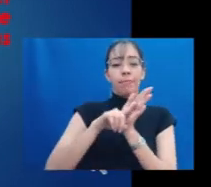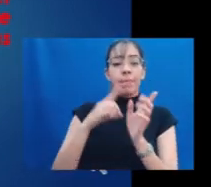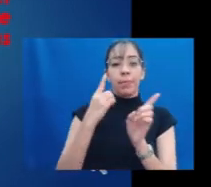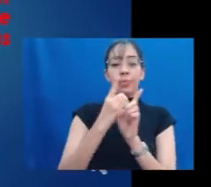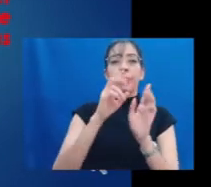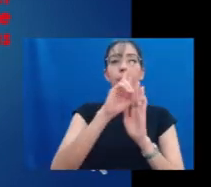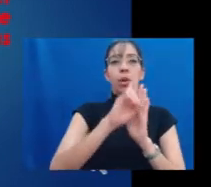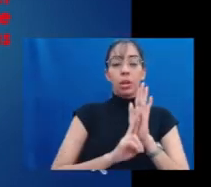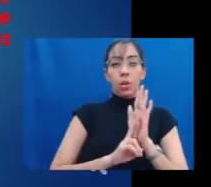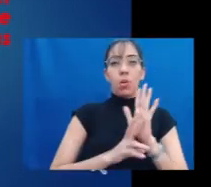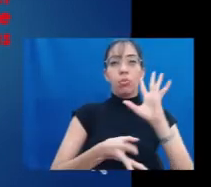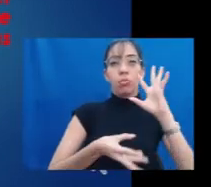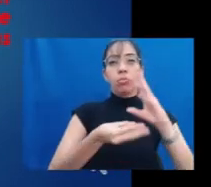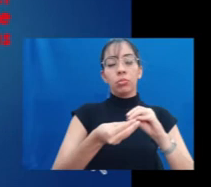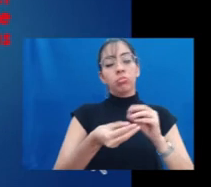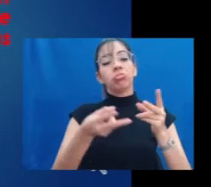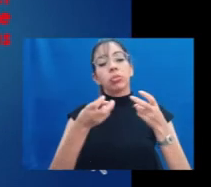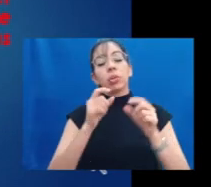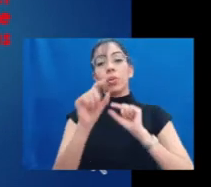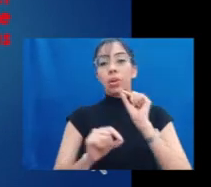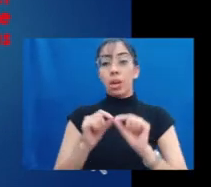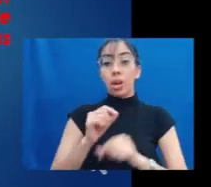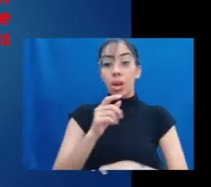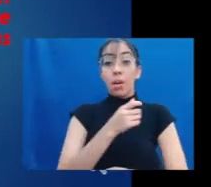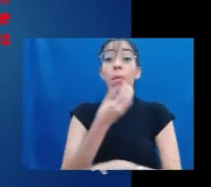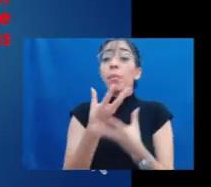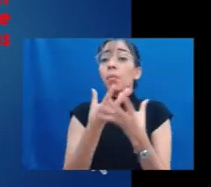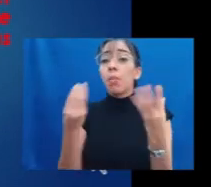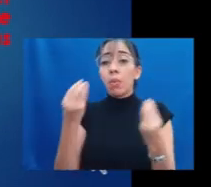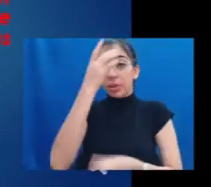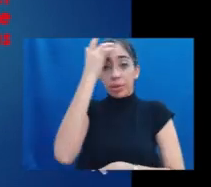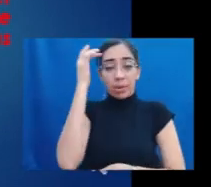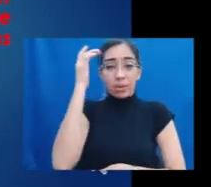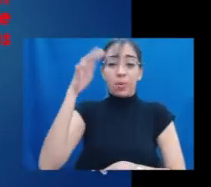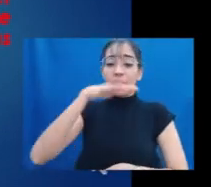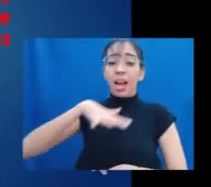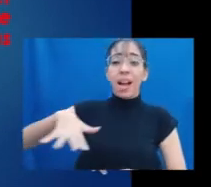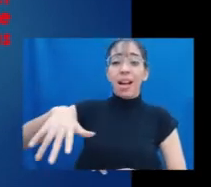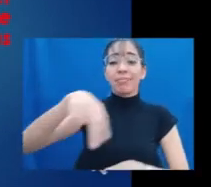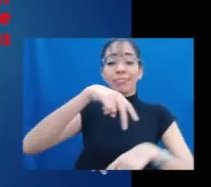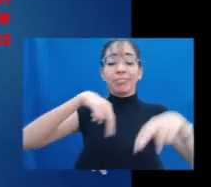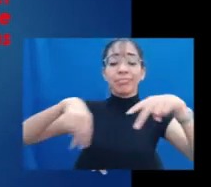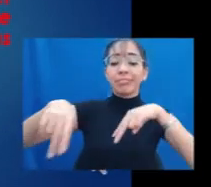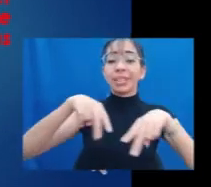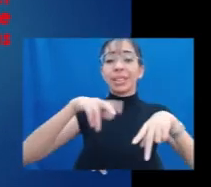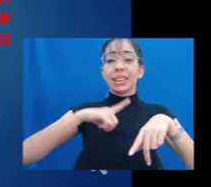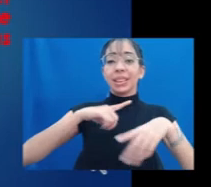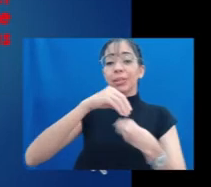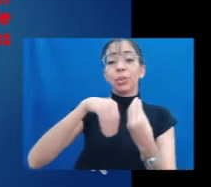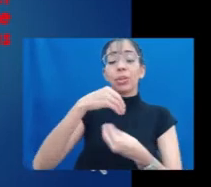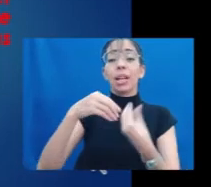ele afirma que devido à grande movimentação de pessoal e uma ampla gama de pesquisas envolvidas em laboratórios acadêmicos, eles têm uma